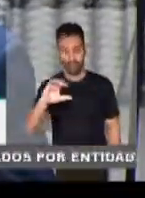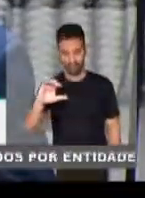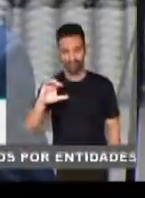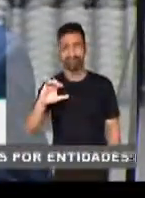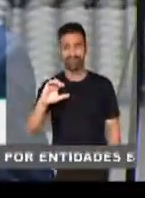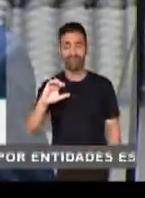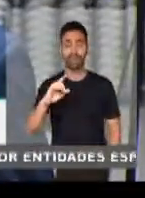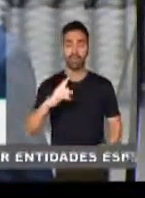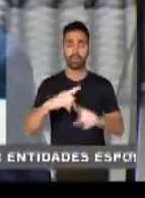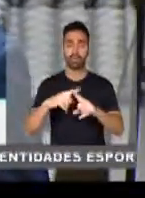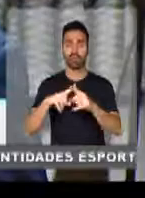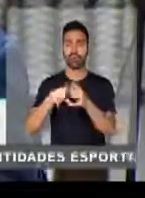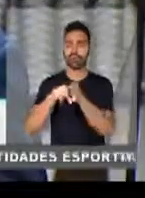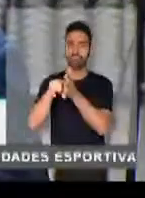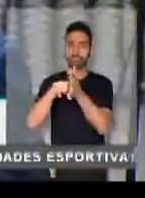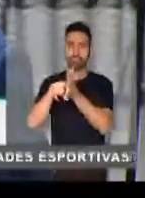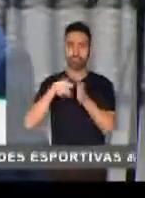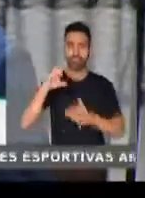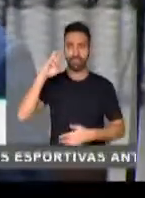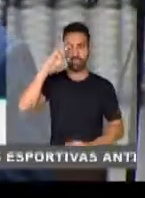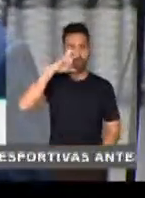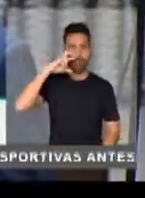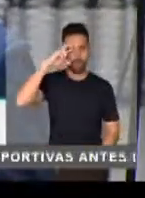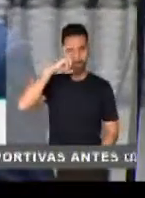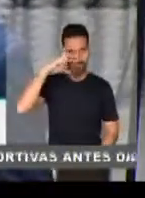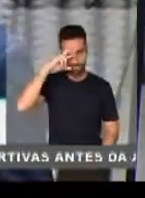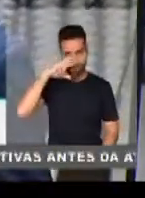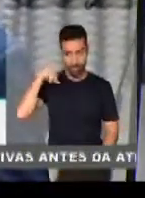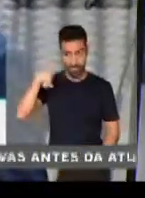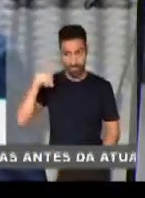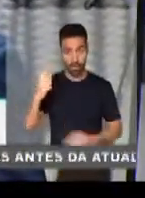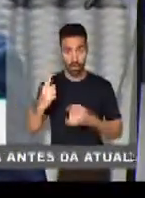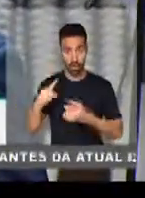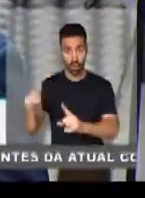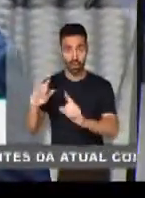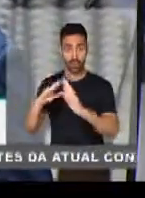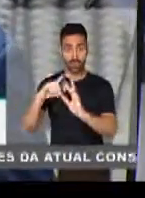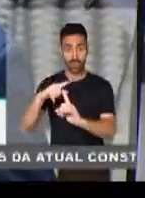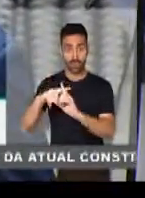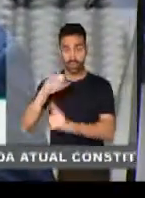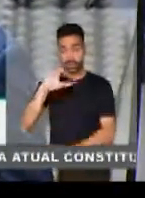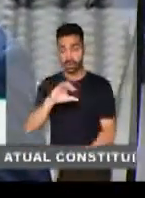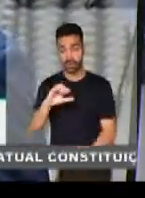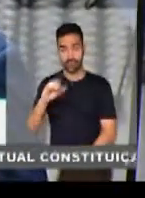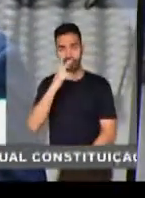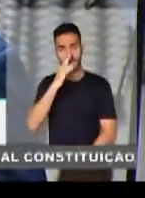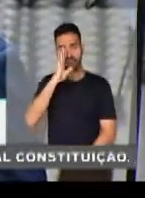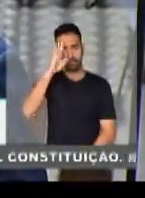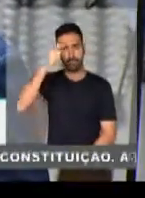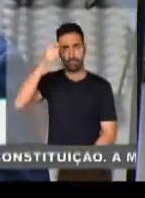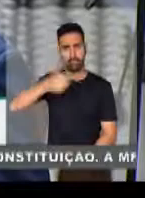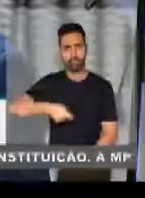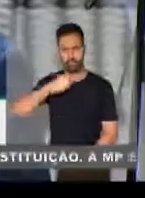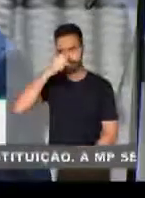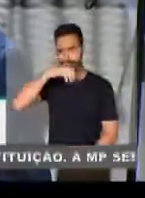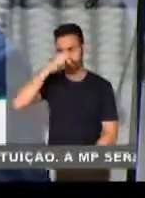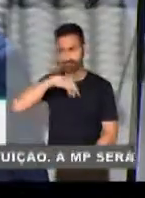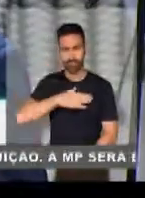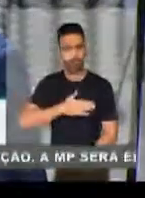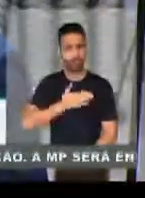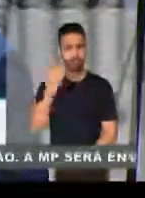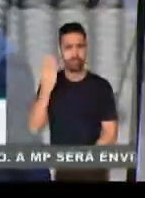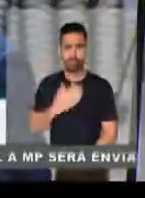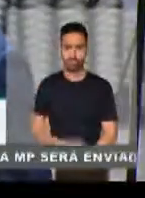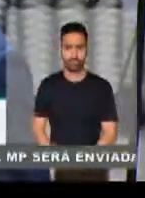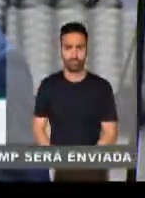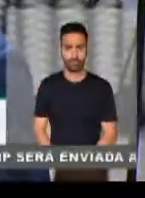de uma investigação, de uma espionagem absolutamente autoritária, abominável, e